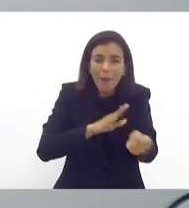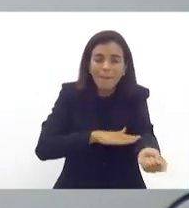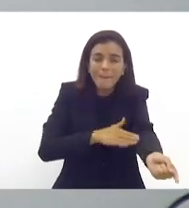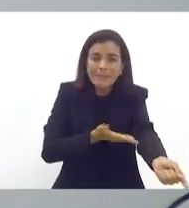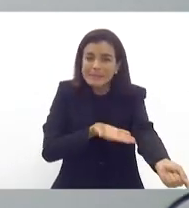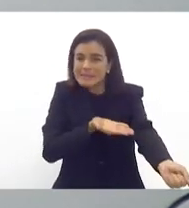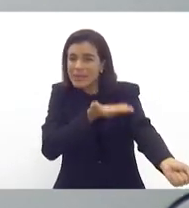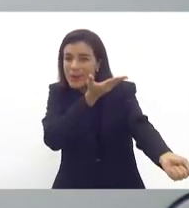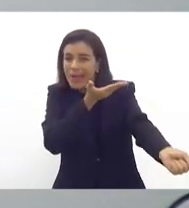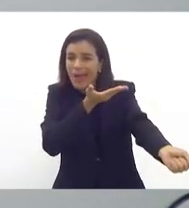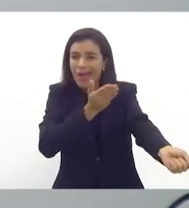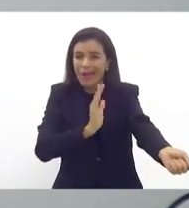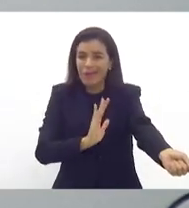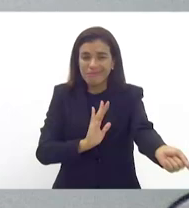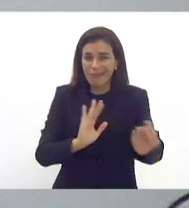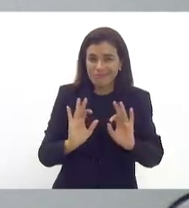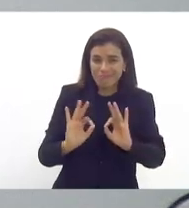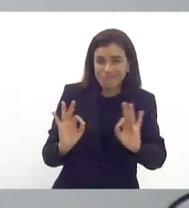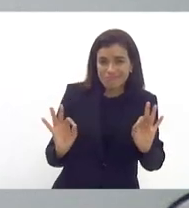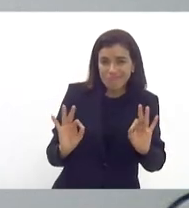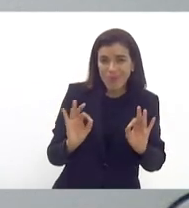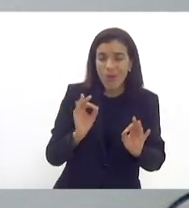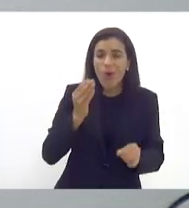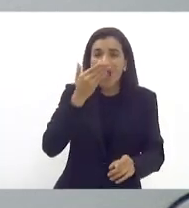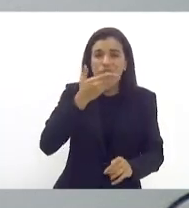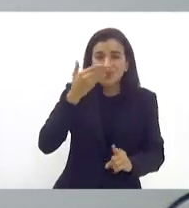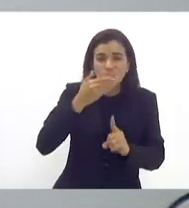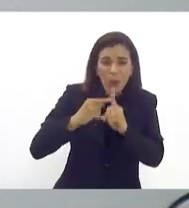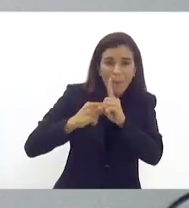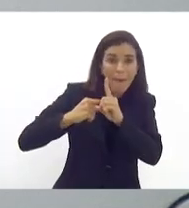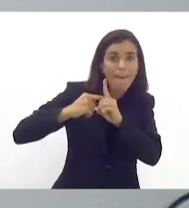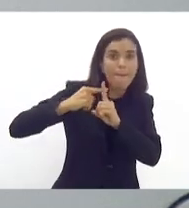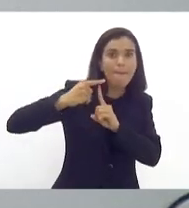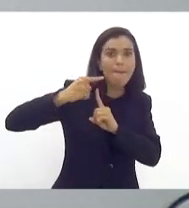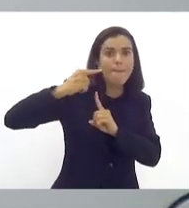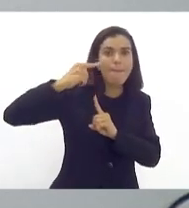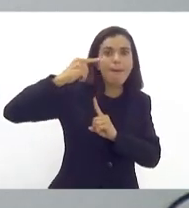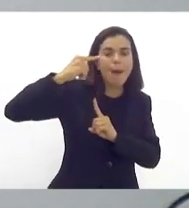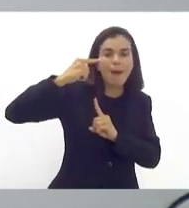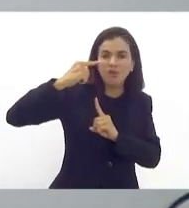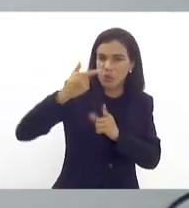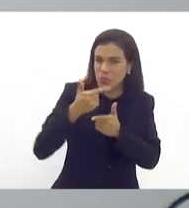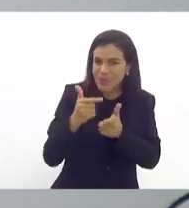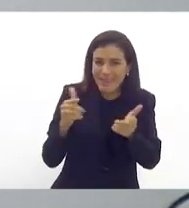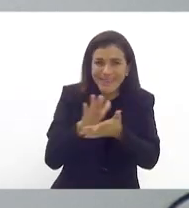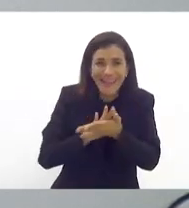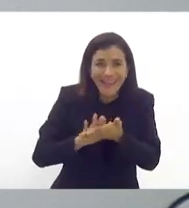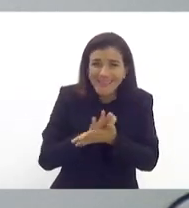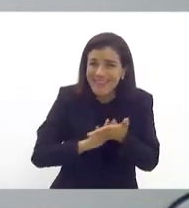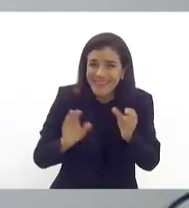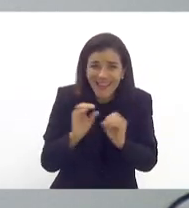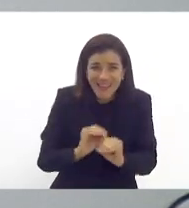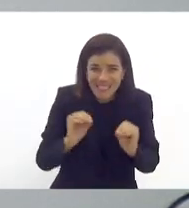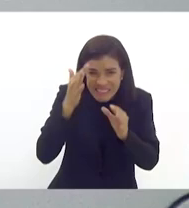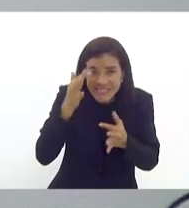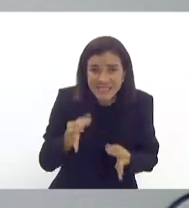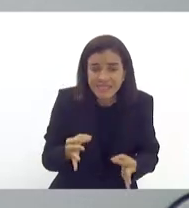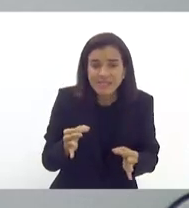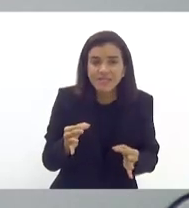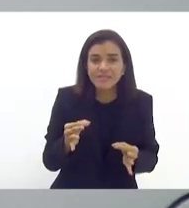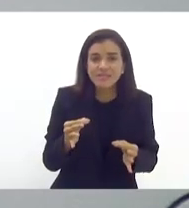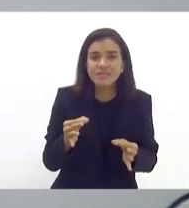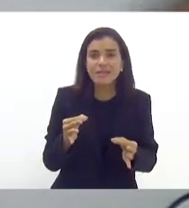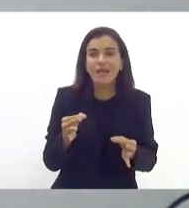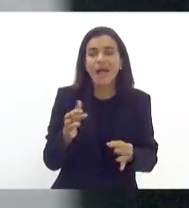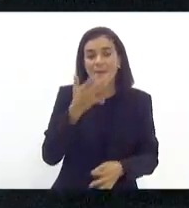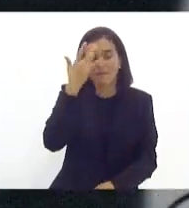alta né uma glicose Zinha que tá acima não tem nada nada tem certeza aí